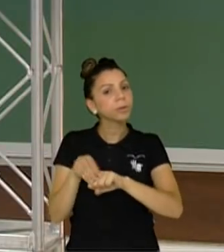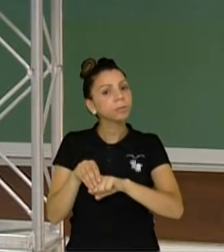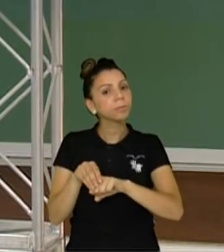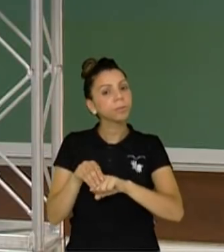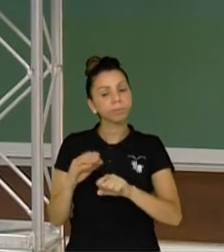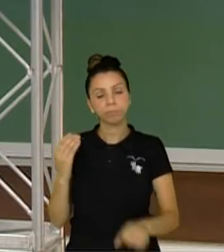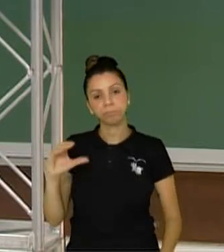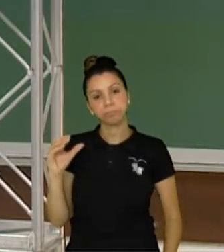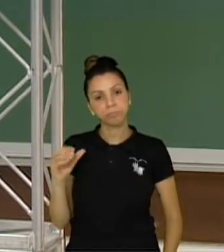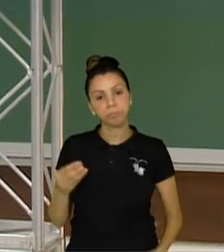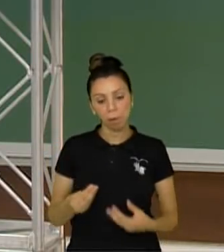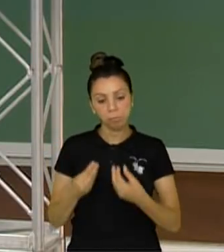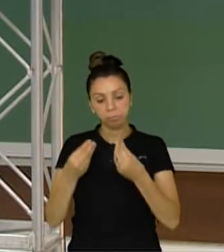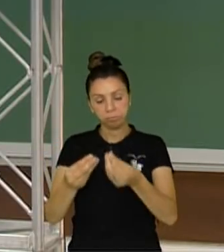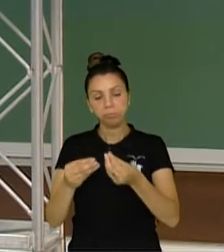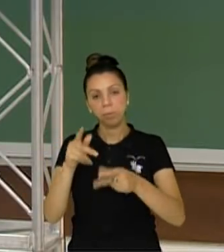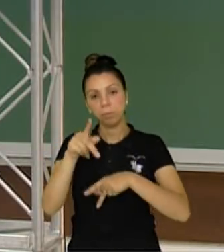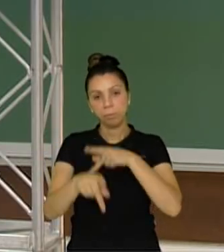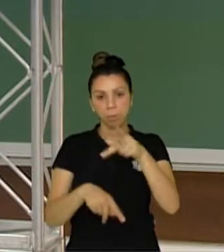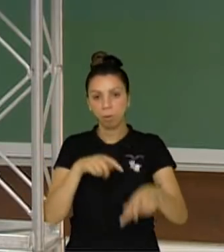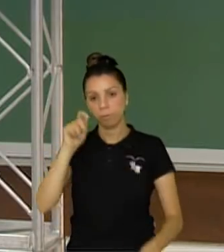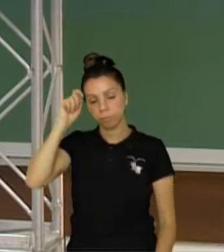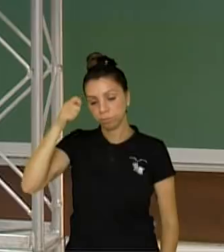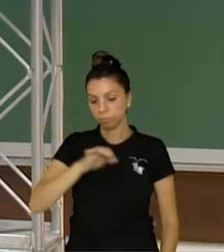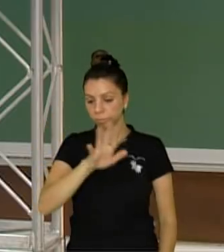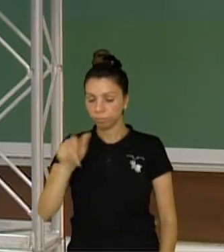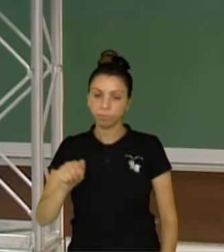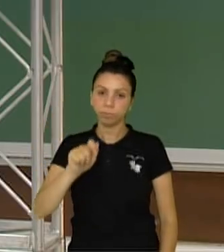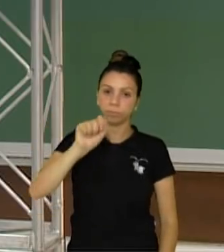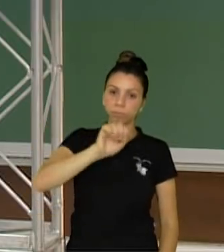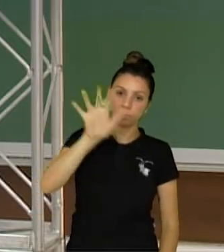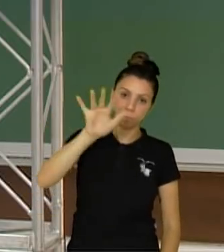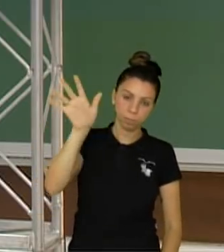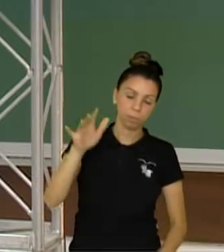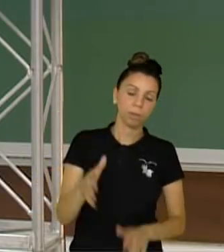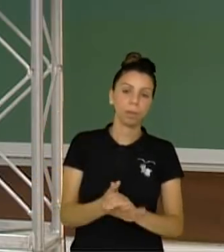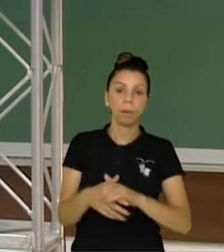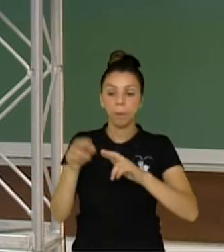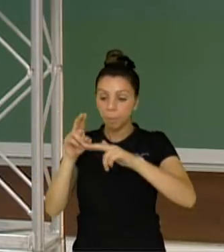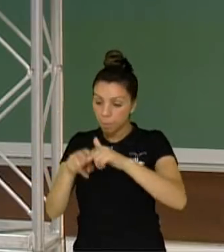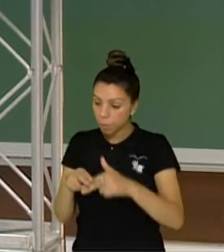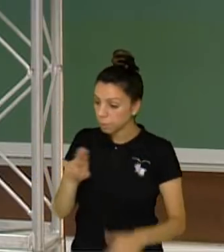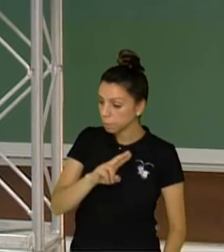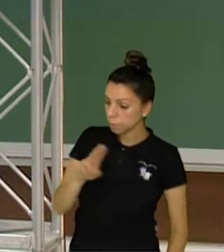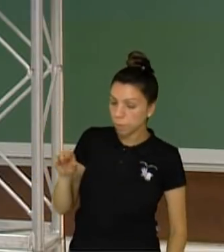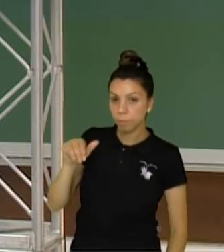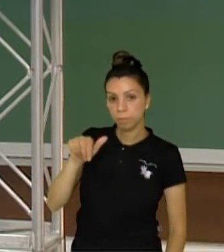povos desses continentes, da África e da Ásia. E aí, por isso, recebeu o nome de